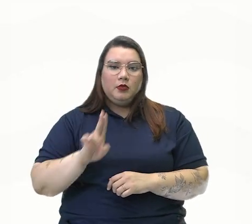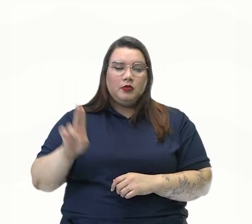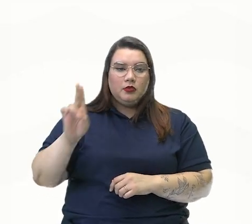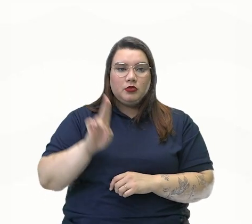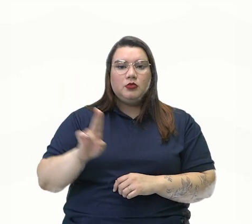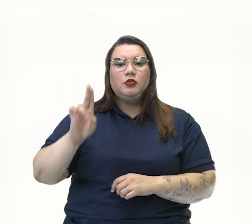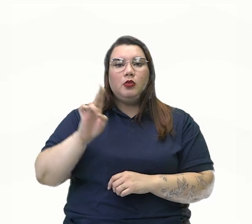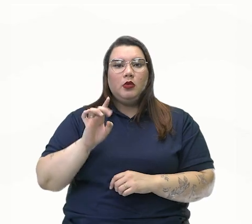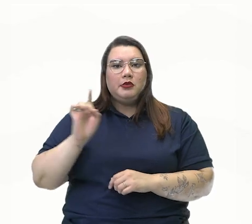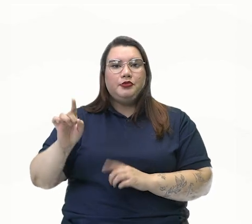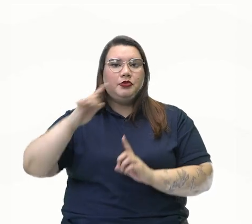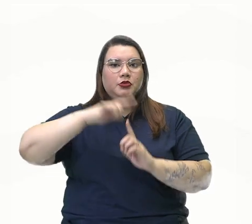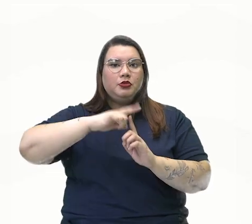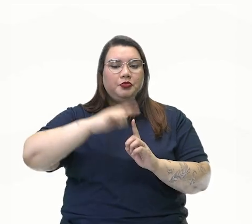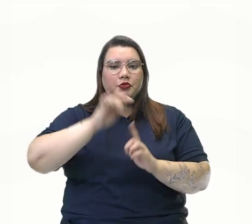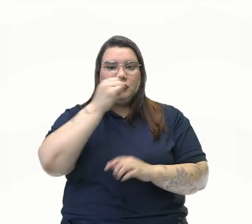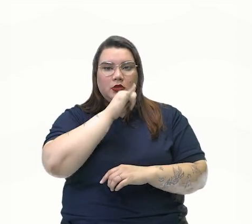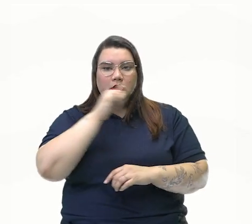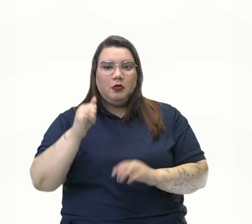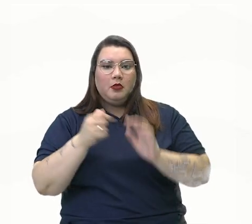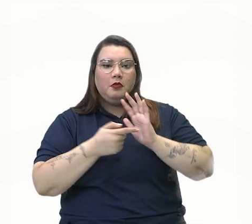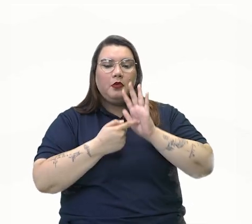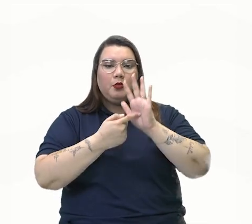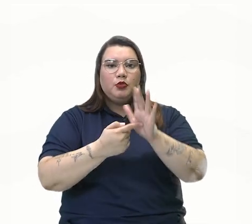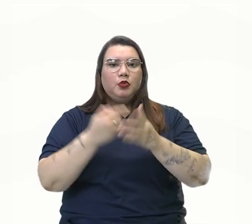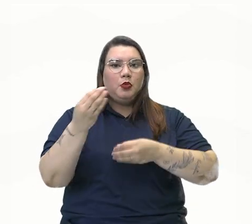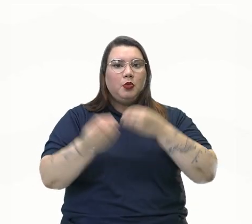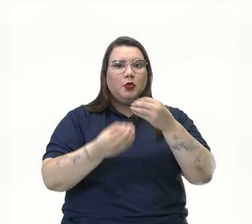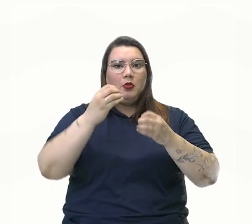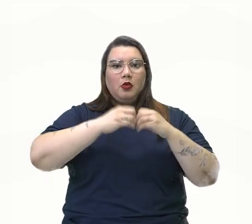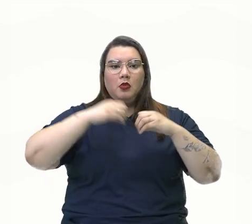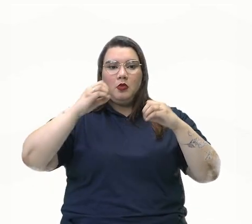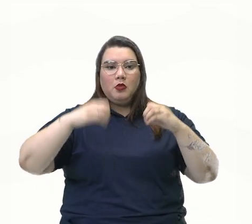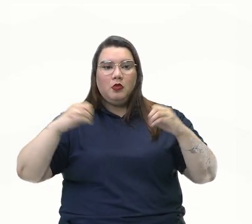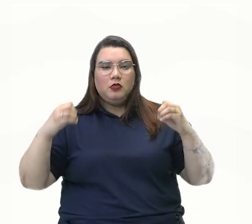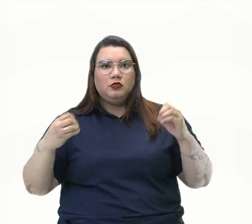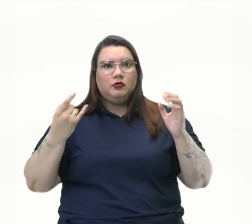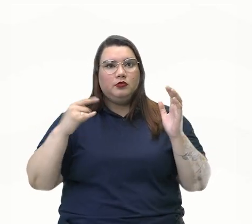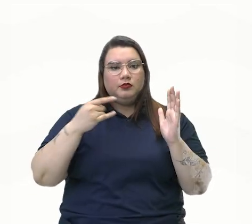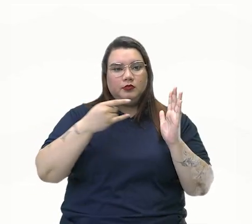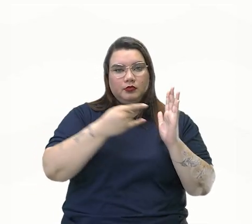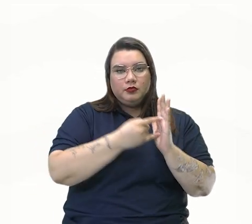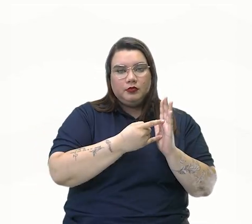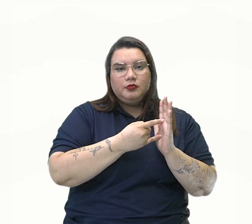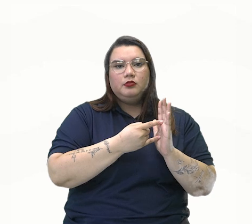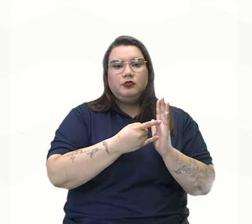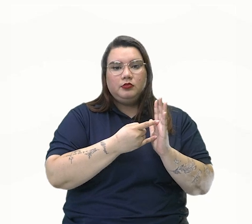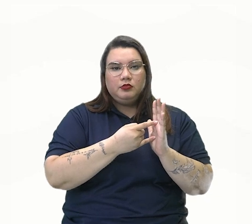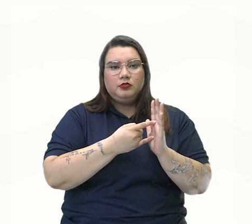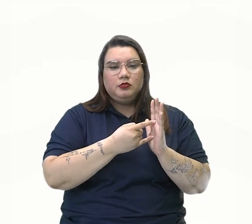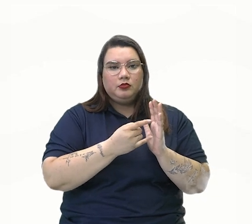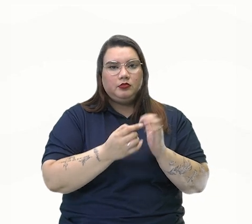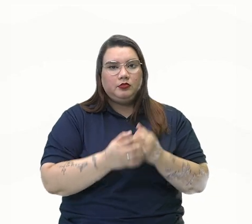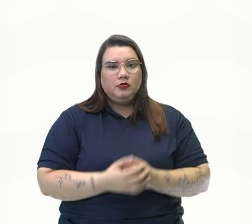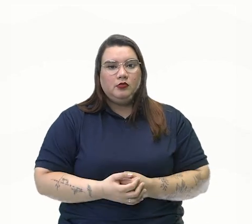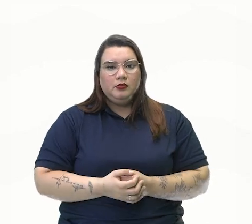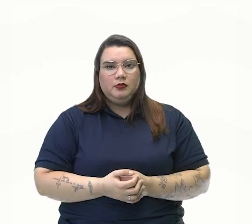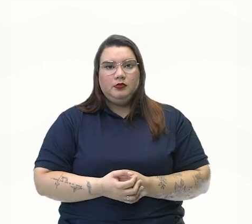circuitos elétricos que produziam essas faíscas para demonstrar a realidade das ondas